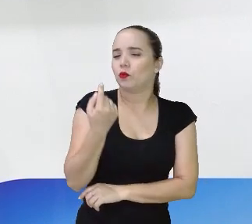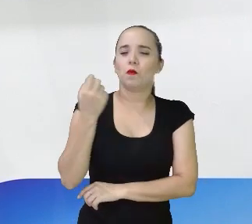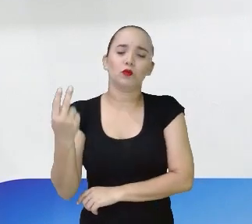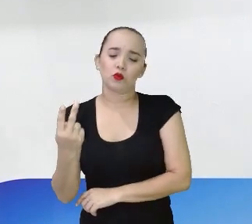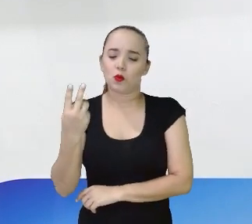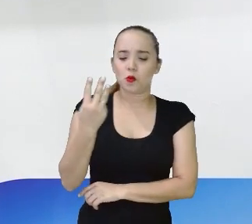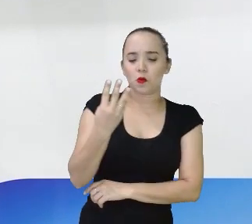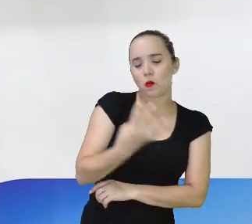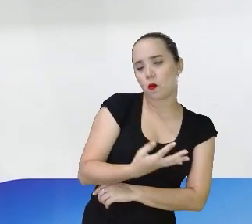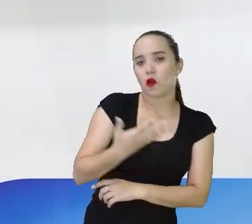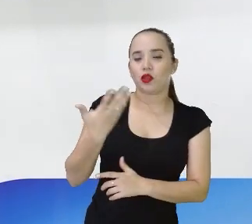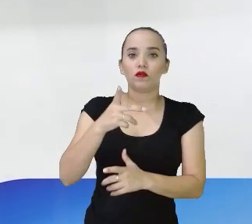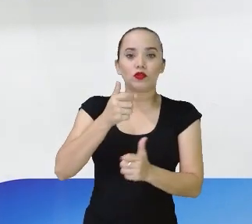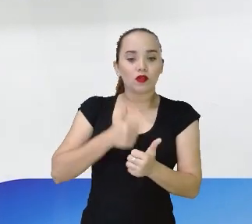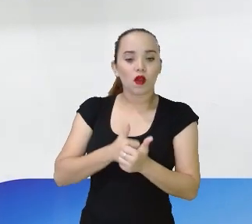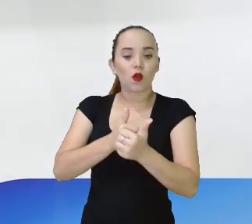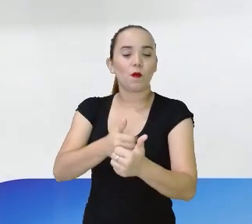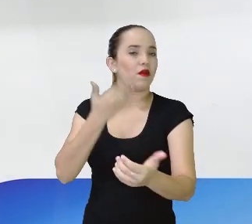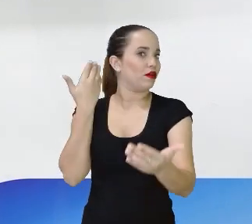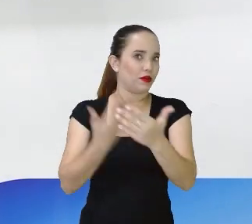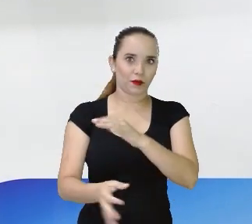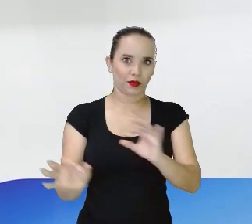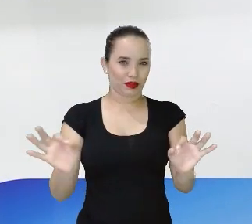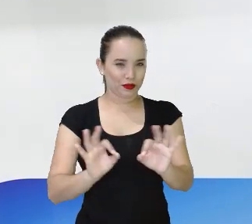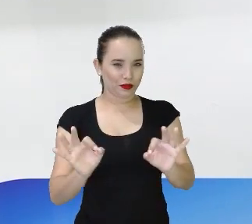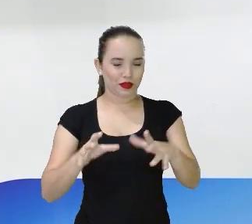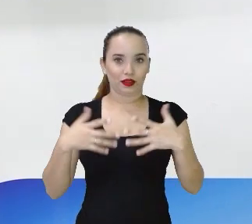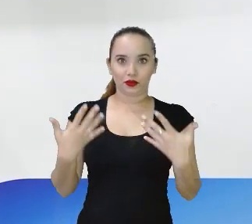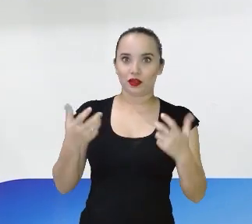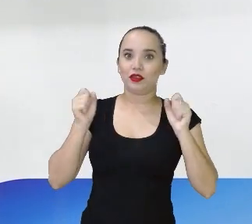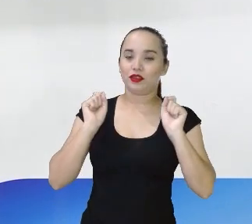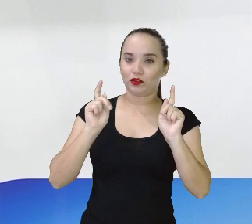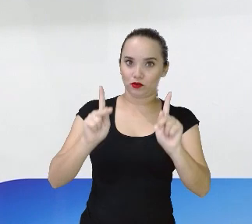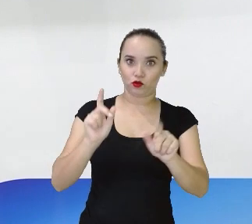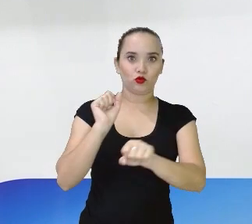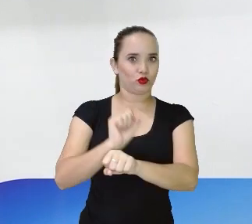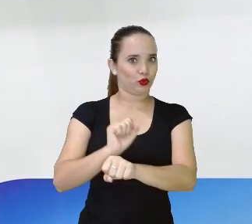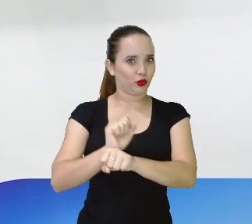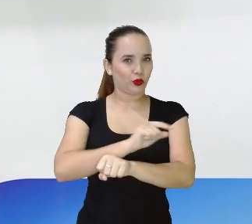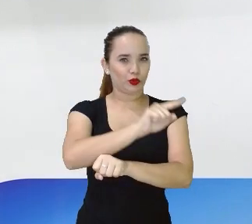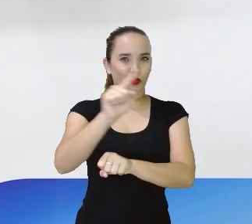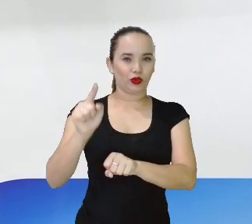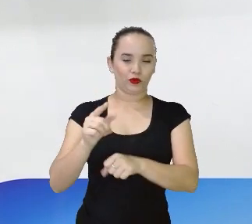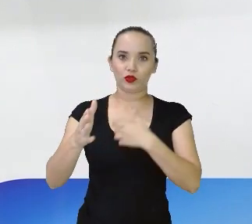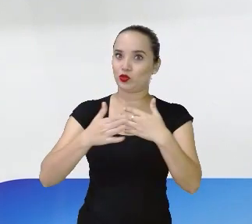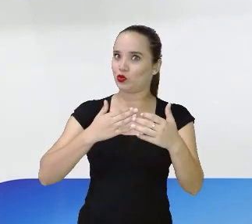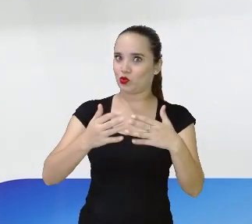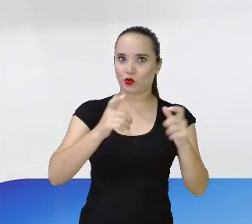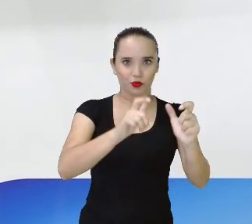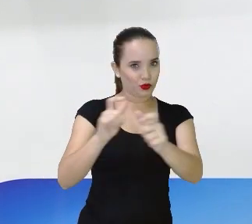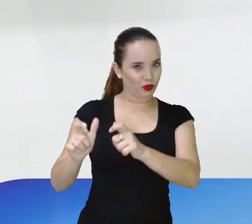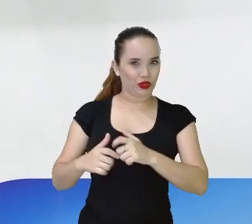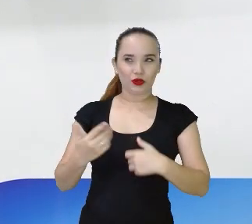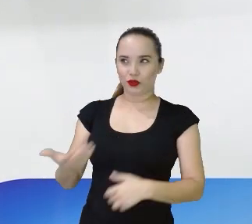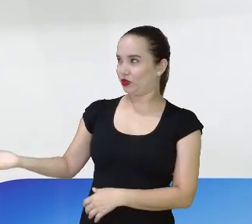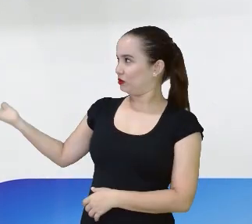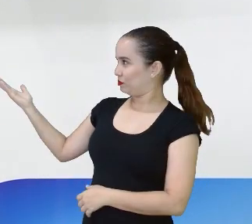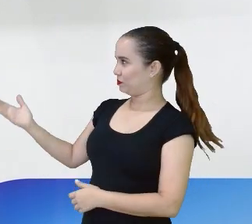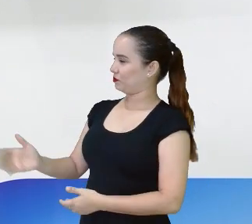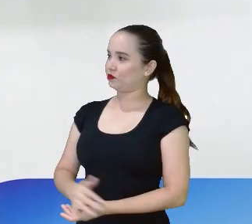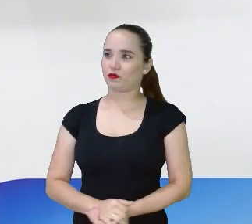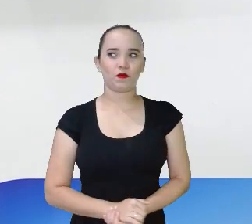acompanhem e não percam nenhuma aula. Eu aguardo vocês em qualquer um desses canais aí que está aparecendo na